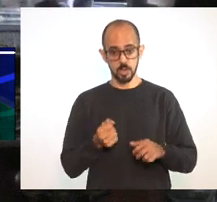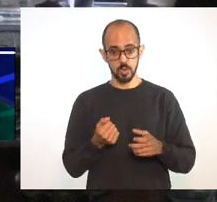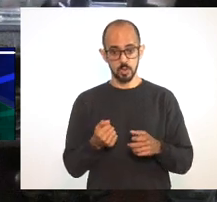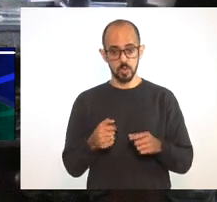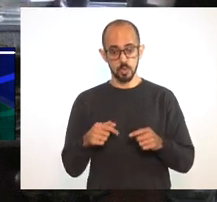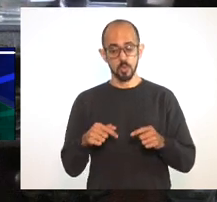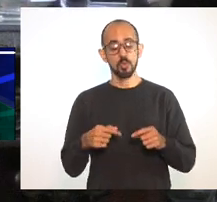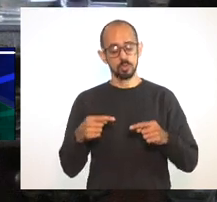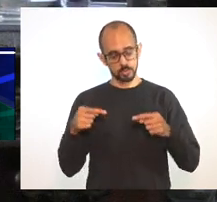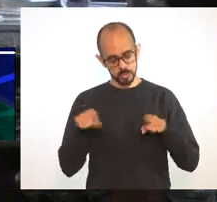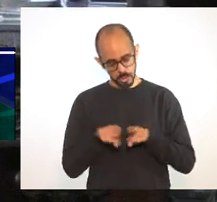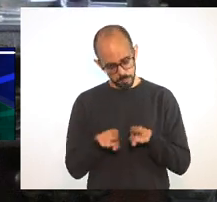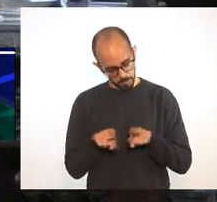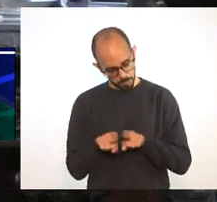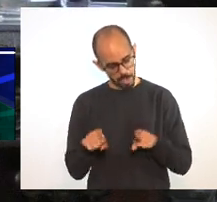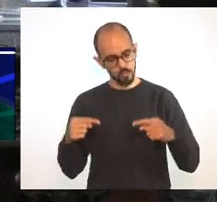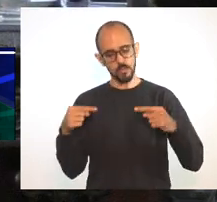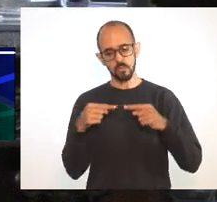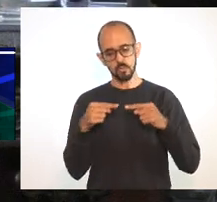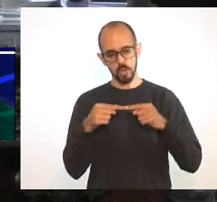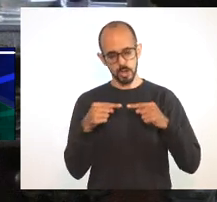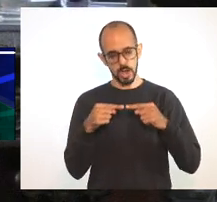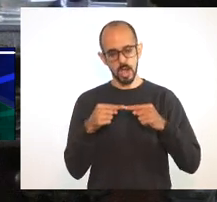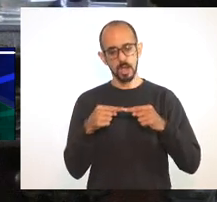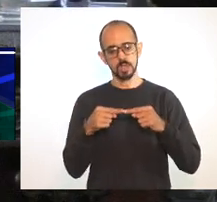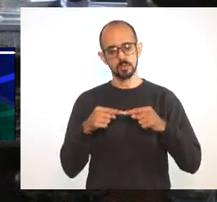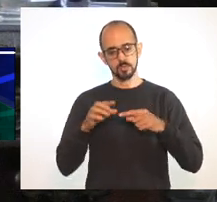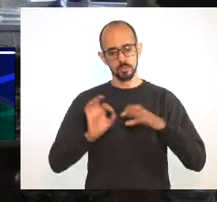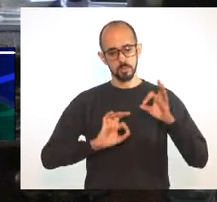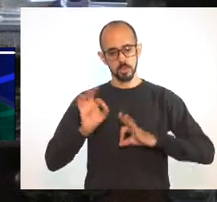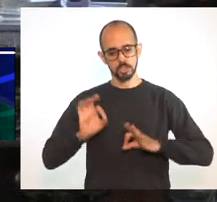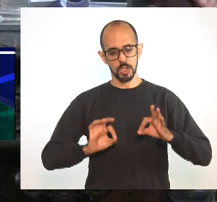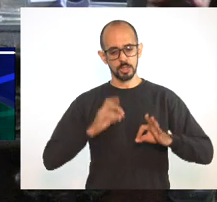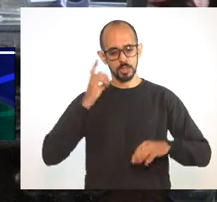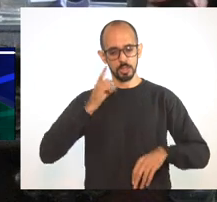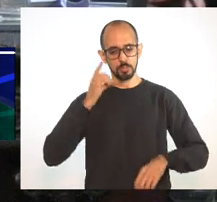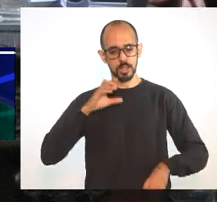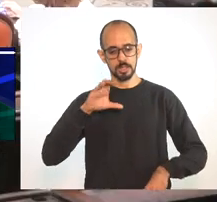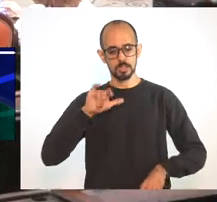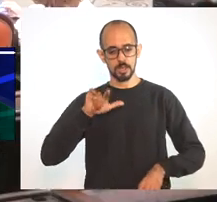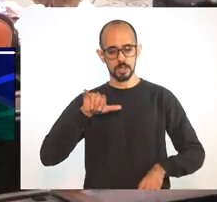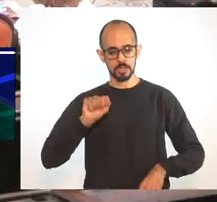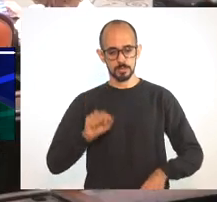parecer é favorável ao projeto da deputada Célia Jordão.